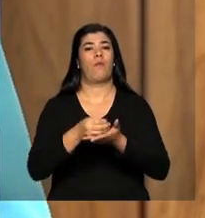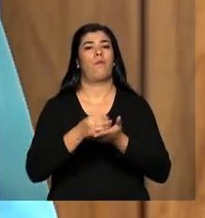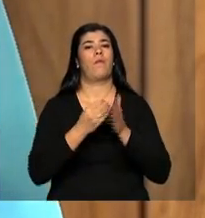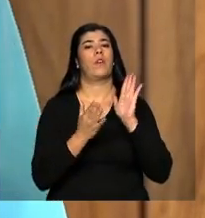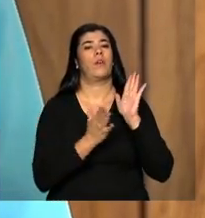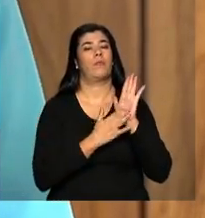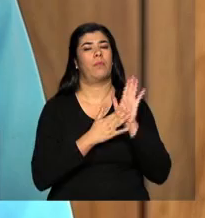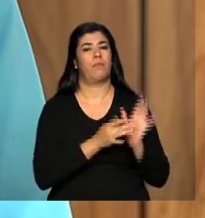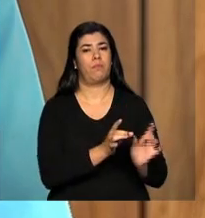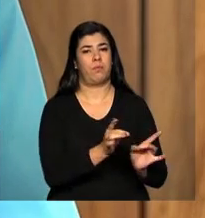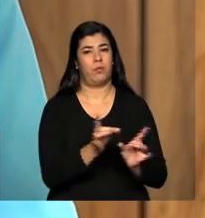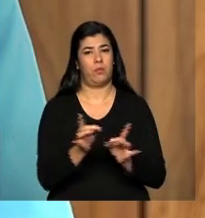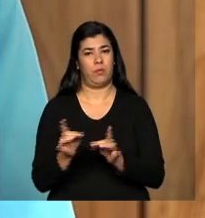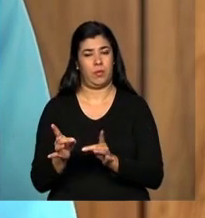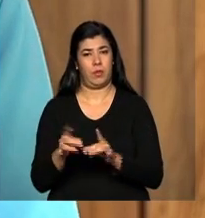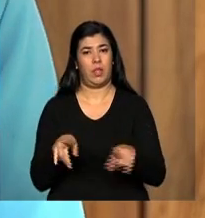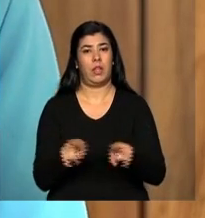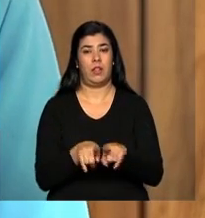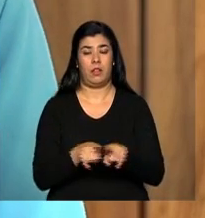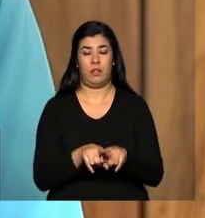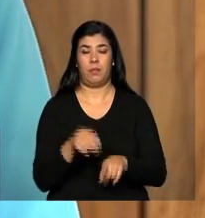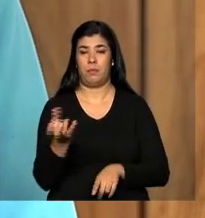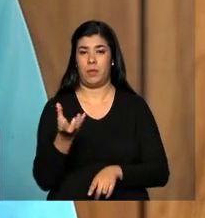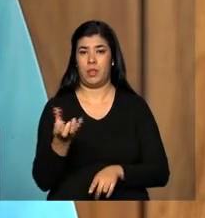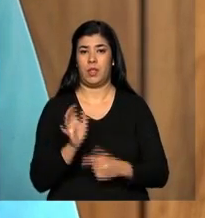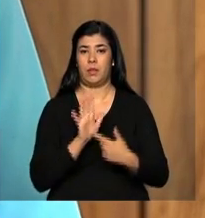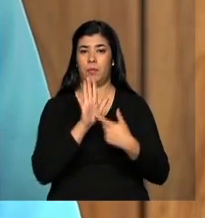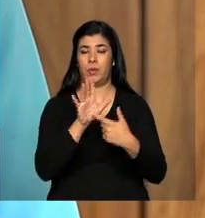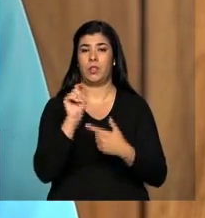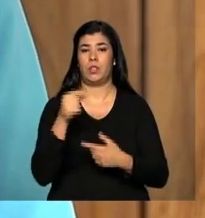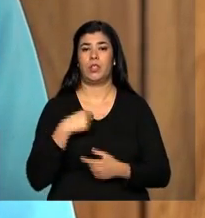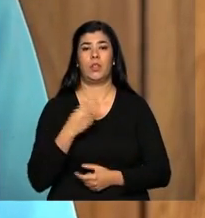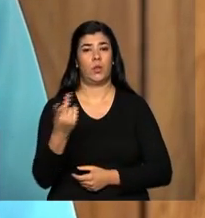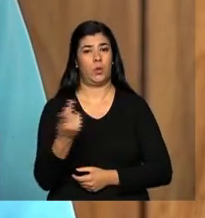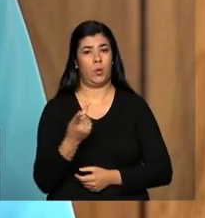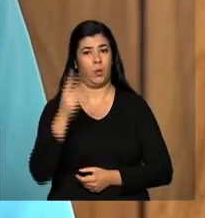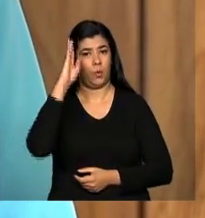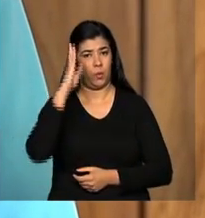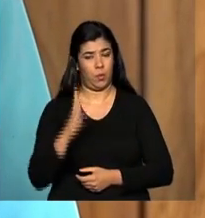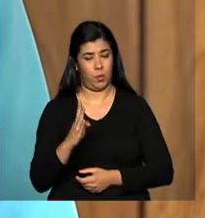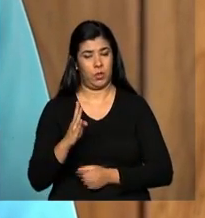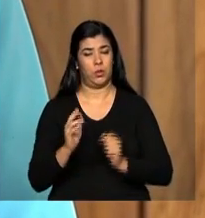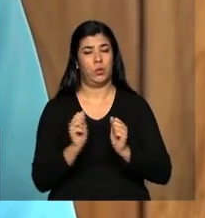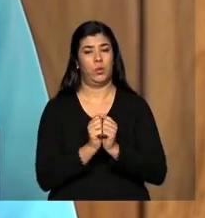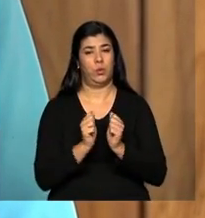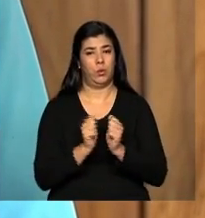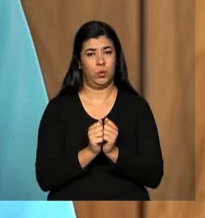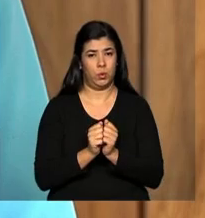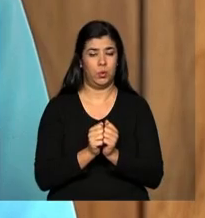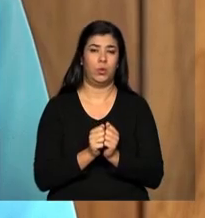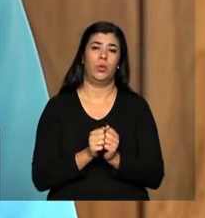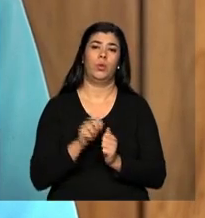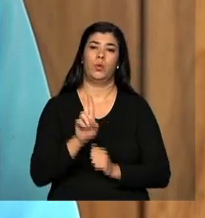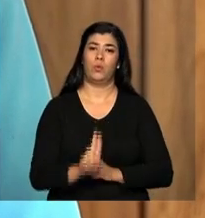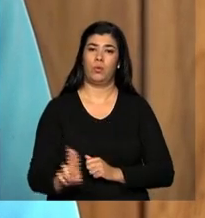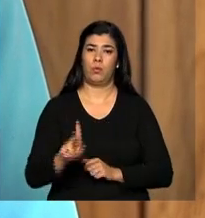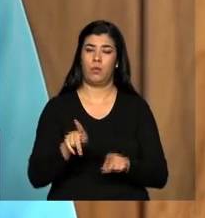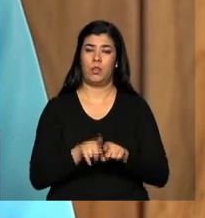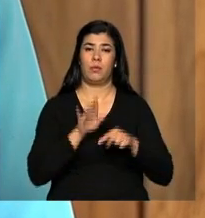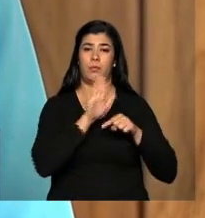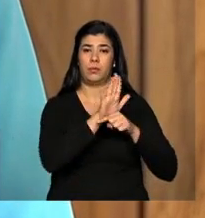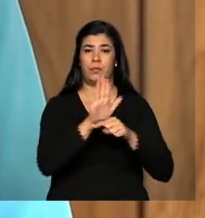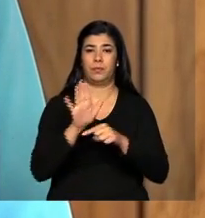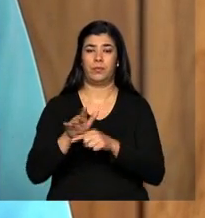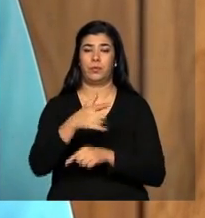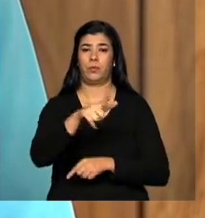comerciais. Gostaria de destacar que o Uruguai e o Brasil contribuem também ativamente para